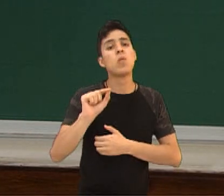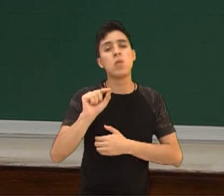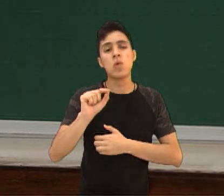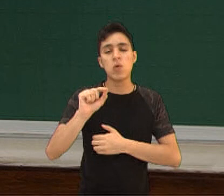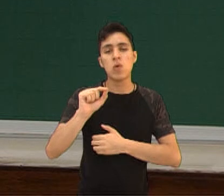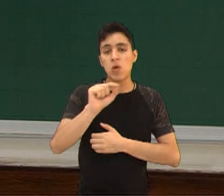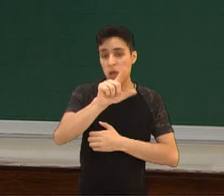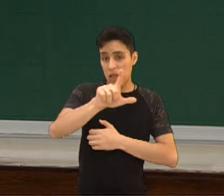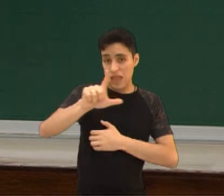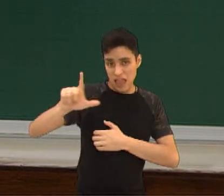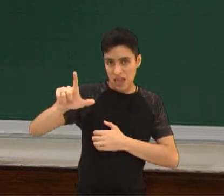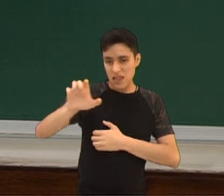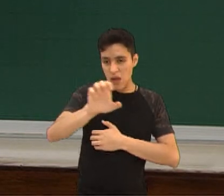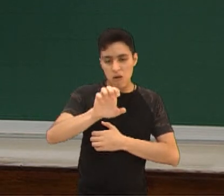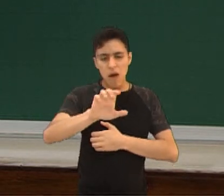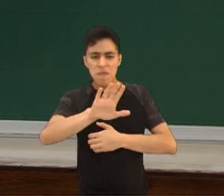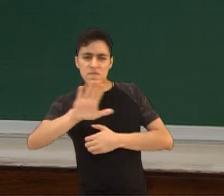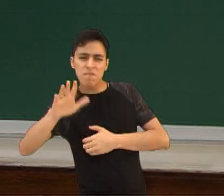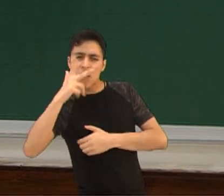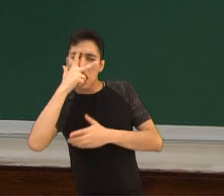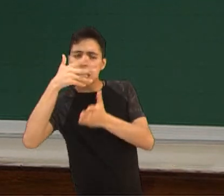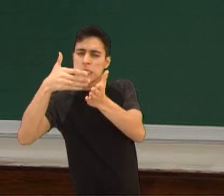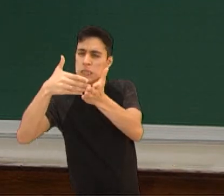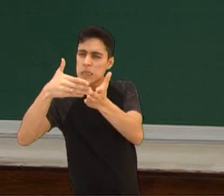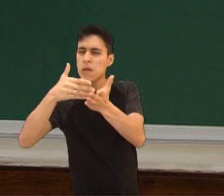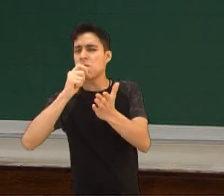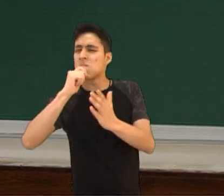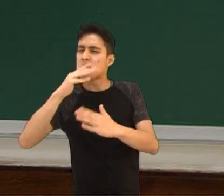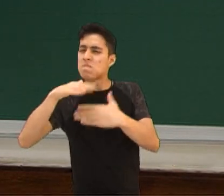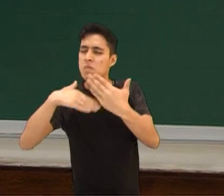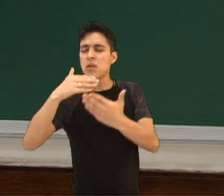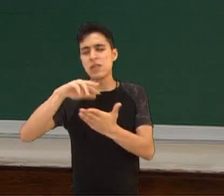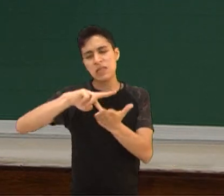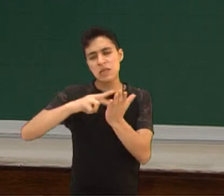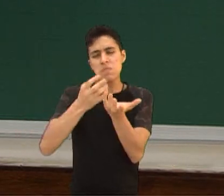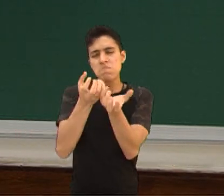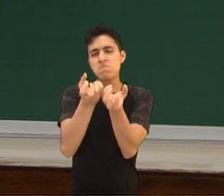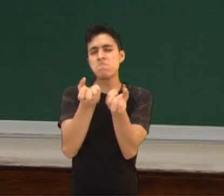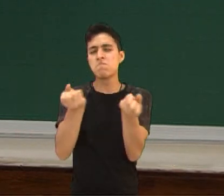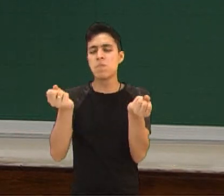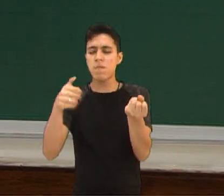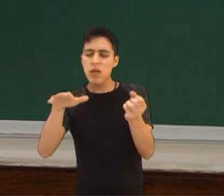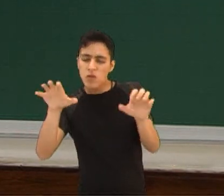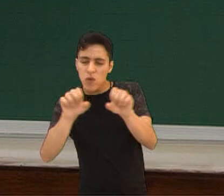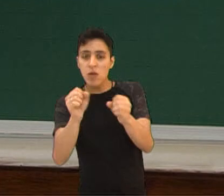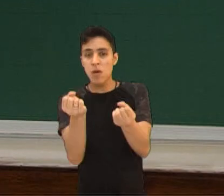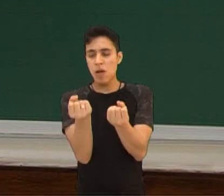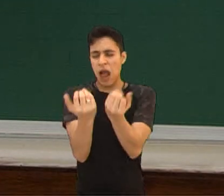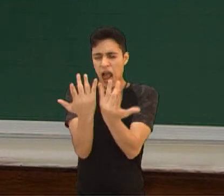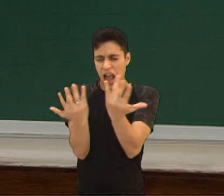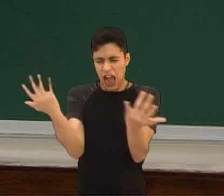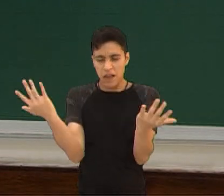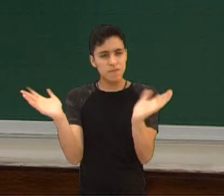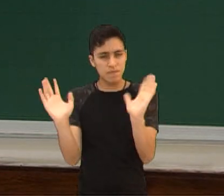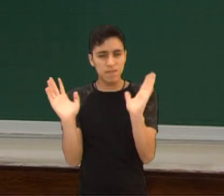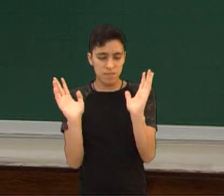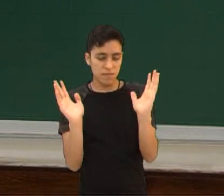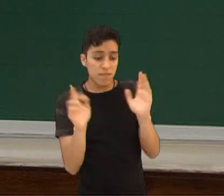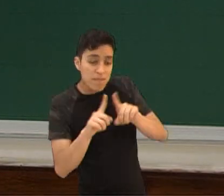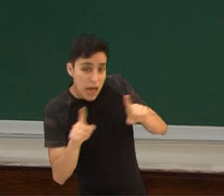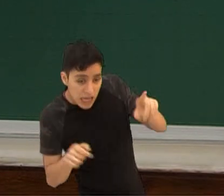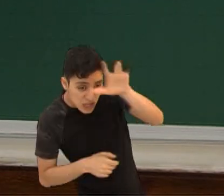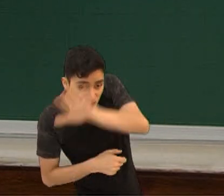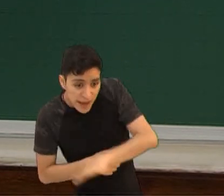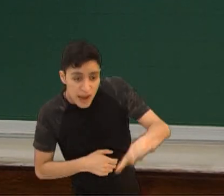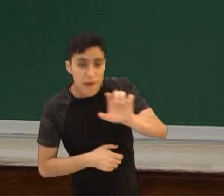região um pouco menos desenvolvida da Europa, já tem uma luminosidade mais baixa. Então, vemos que a Europa é um continente